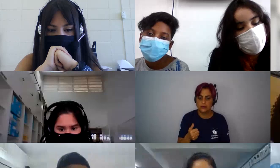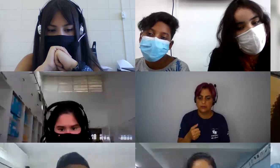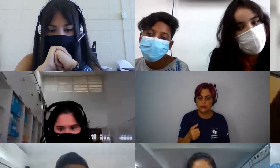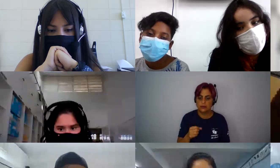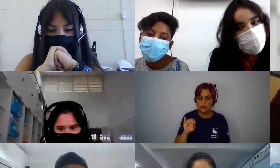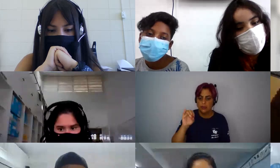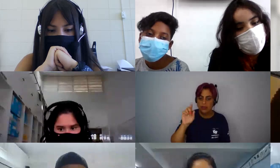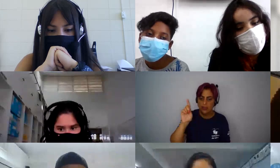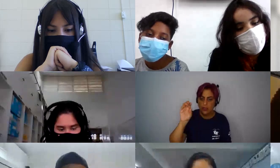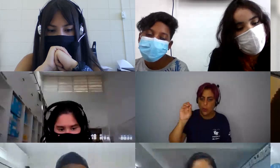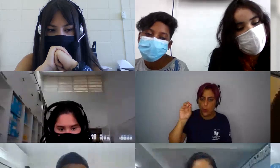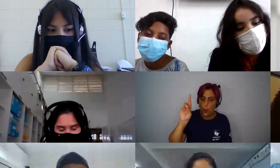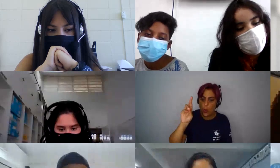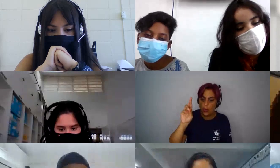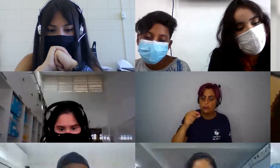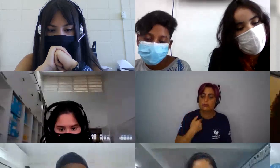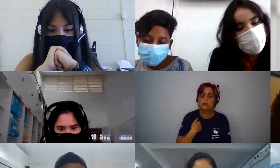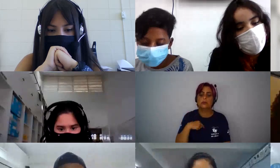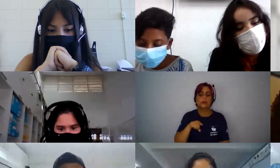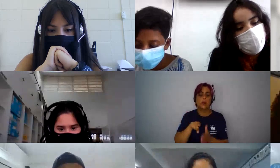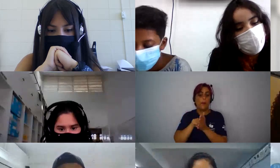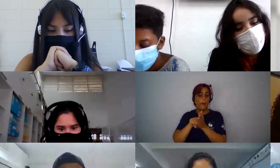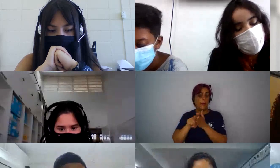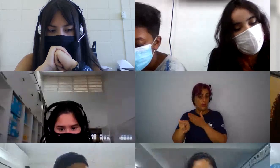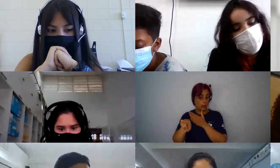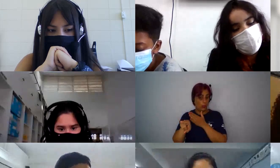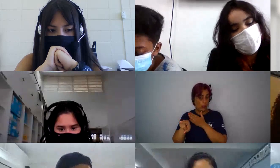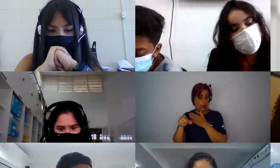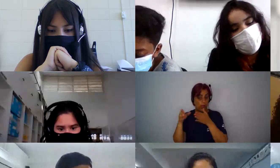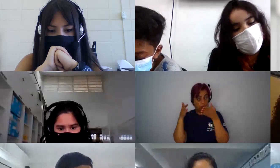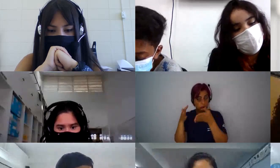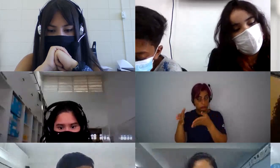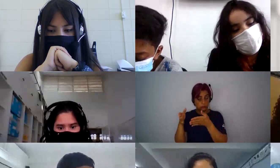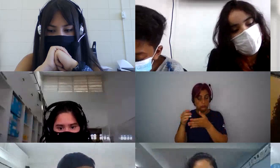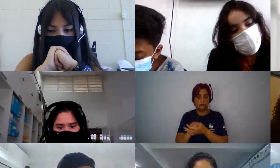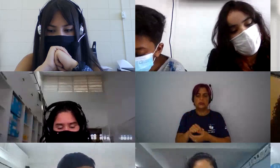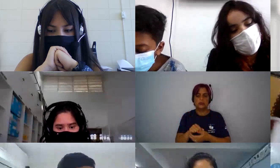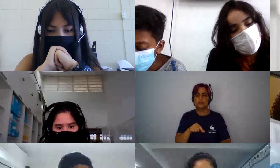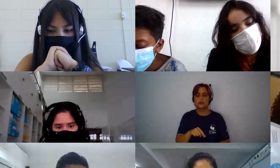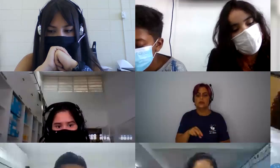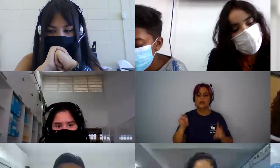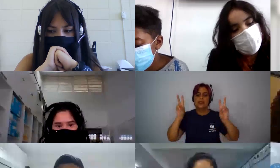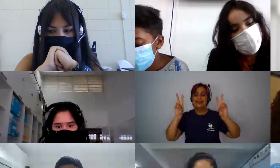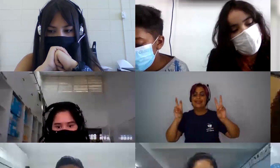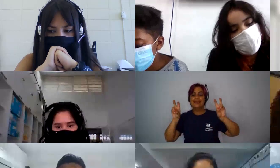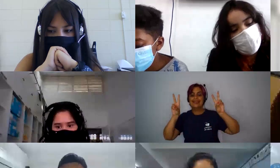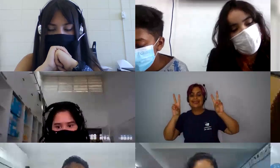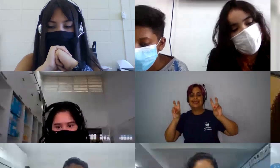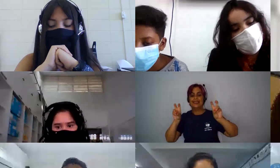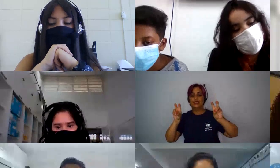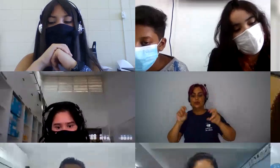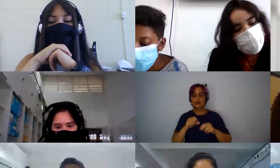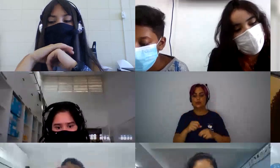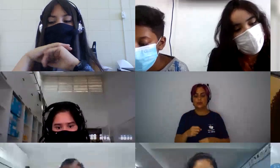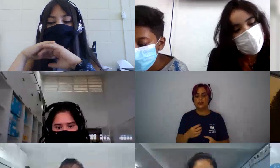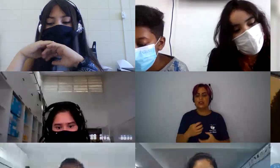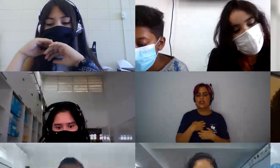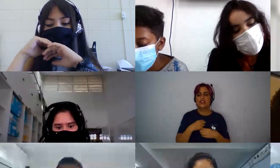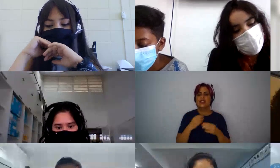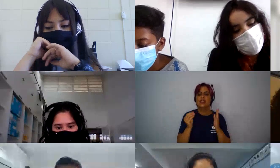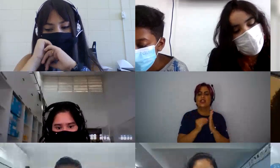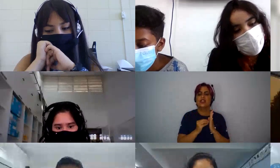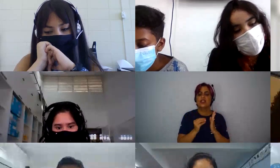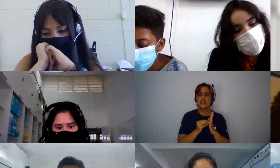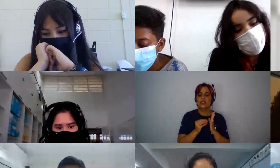Igor. Igor, deixa eu fazer uma pergunta direta para você. Você, nesse assunto, sente mais falta de